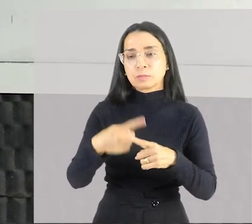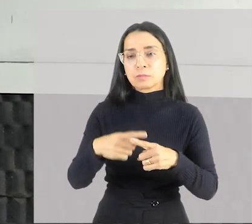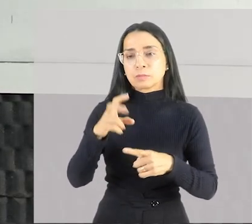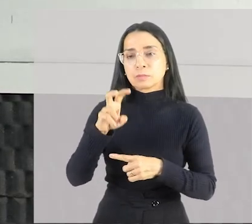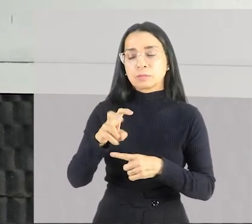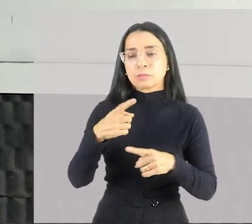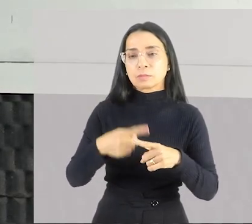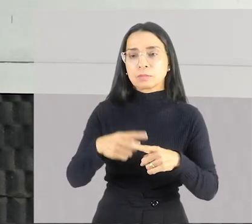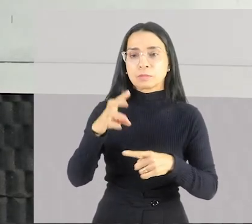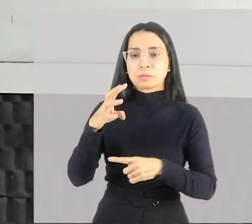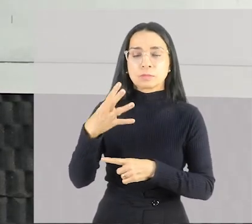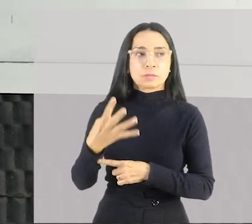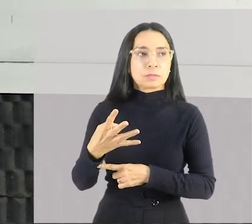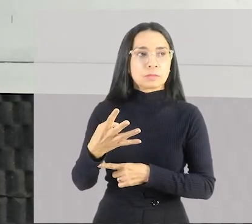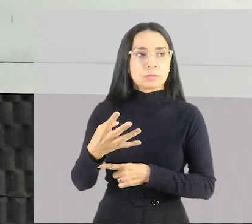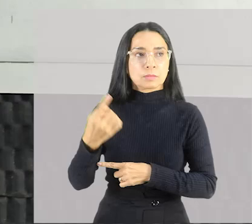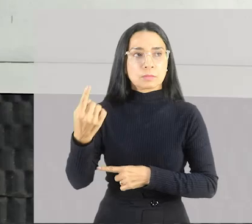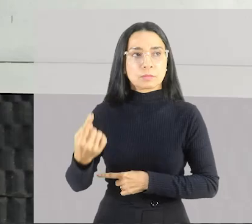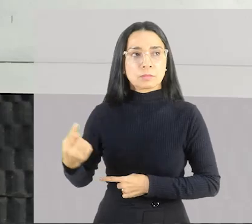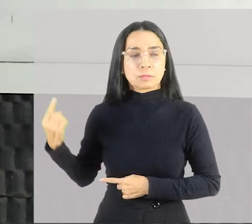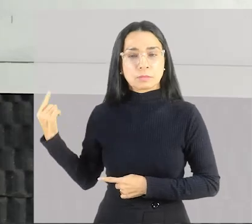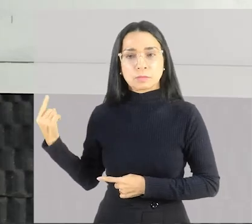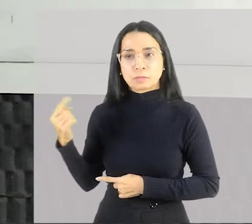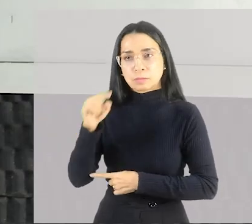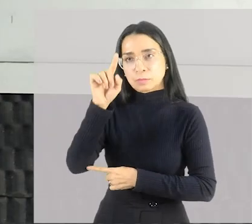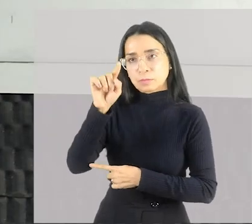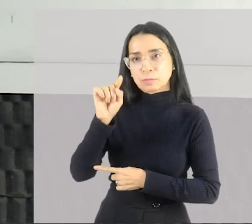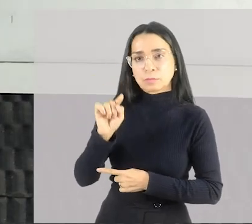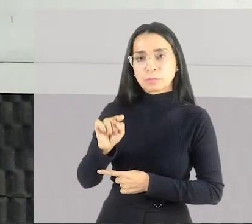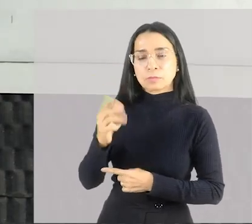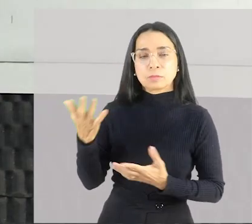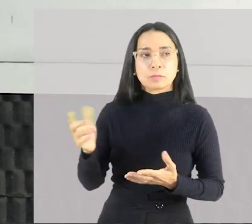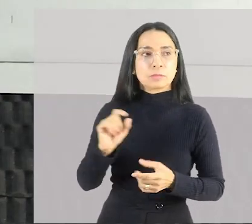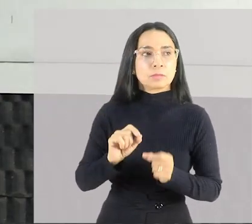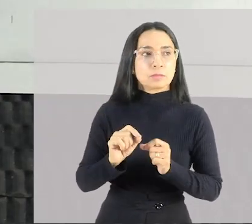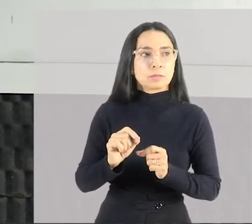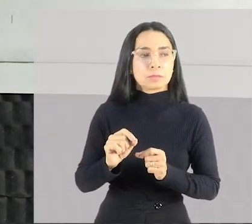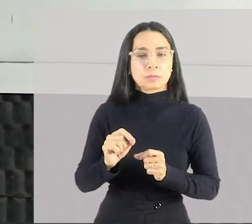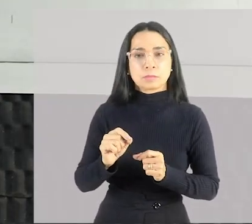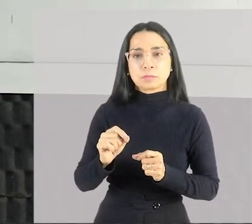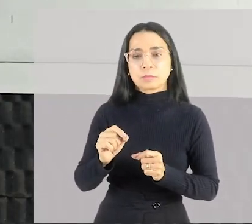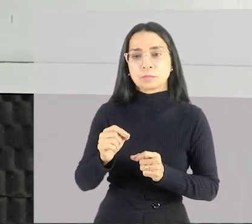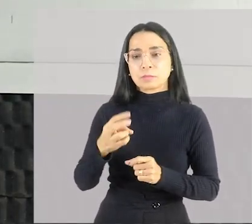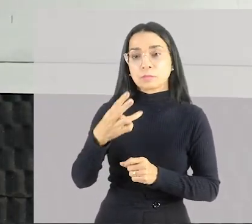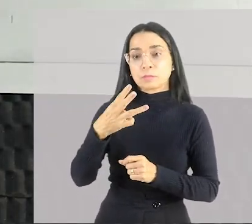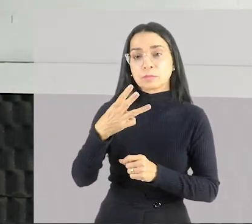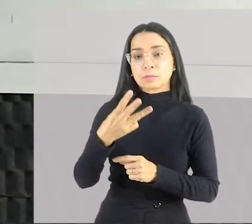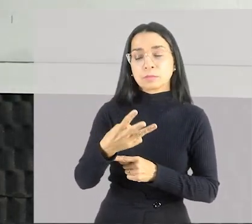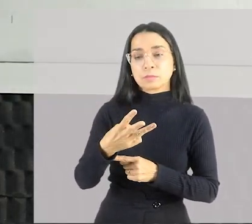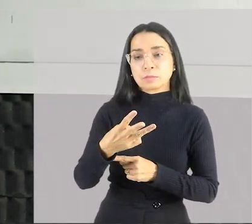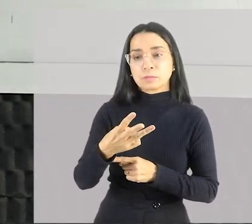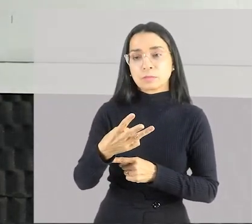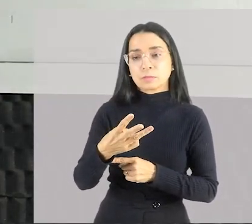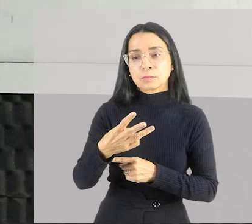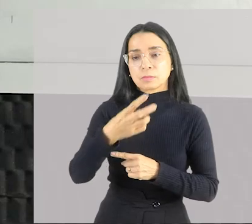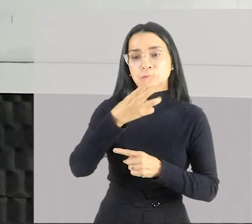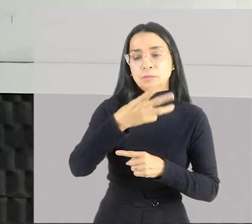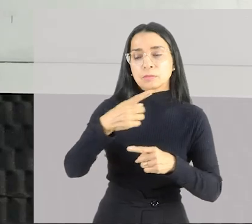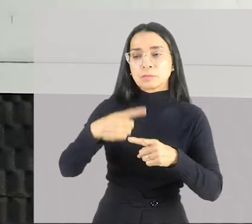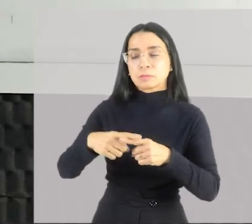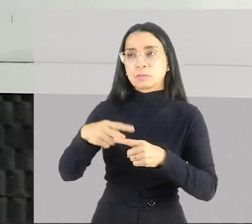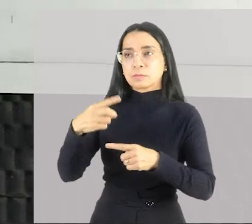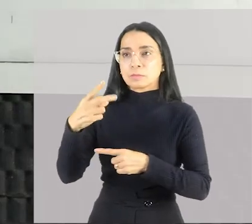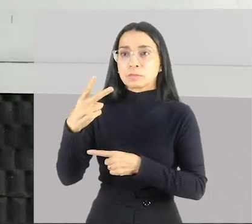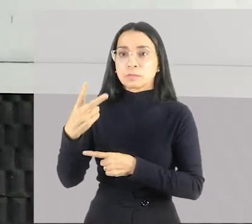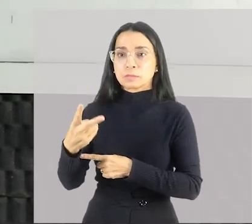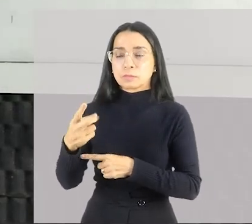x 4 fatorial ó o 3 fatorial é 3 x 2 x